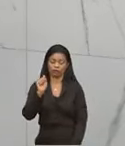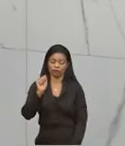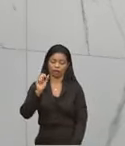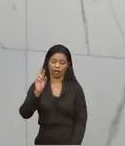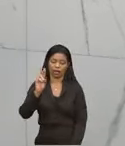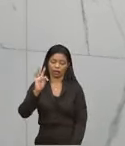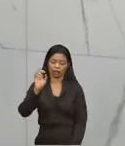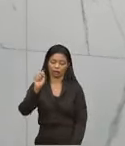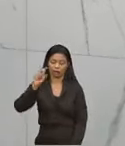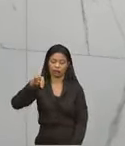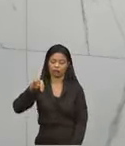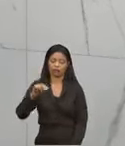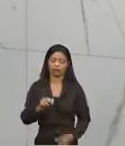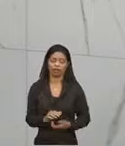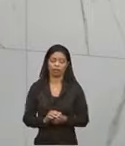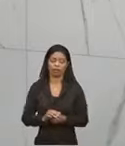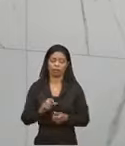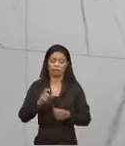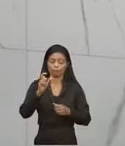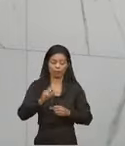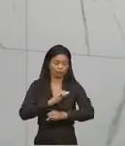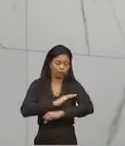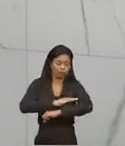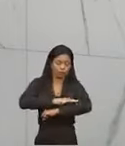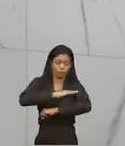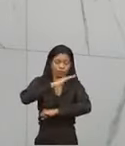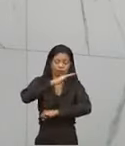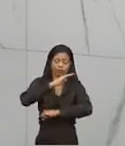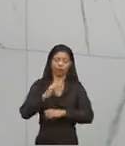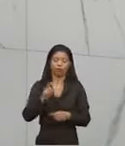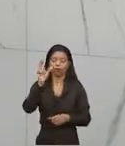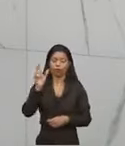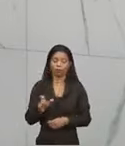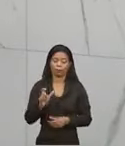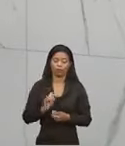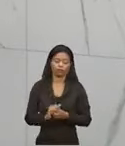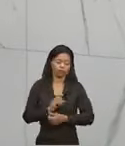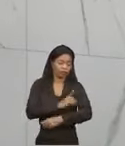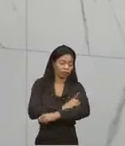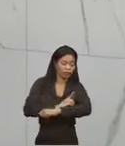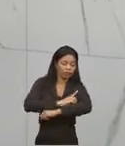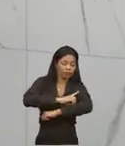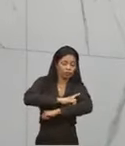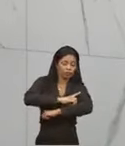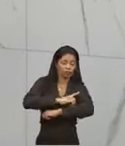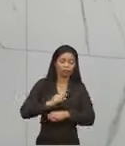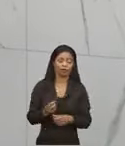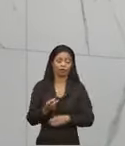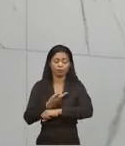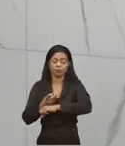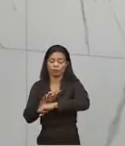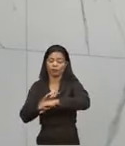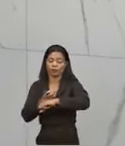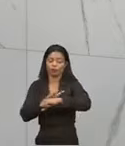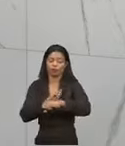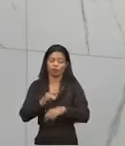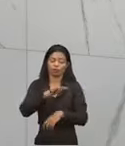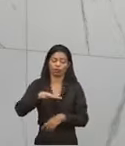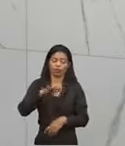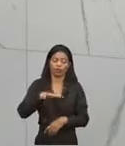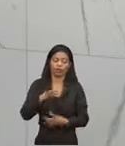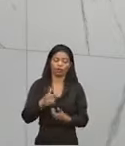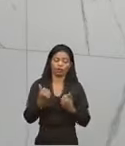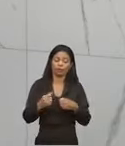as pessoas, né, em geral, os hipertensos e os diabéticos são quem mais procura a nossa rede. Então, é importante que